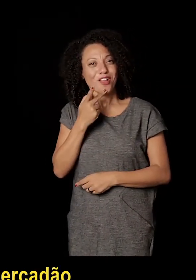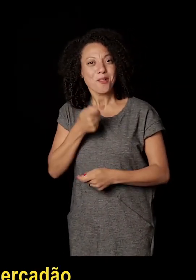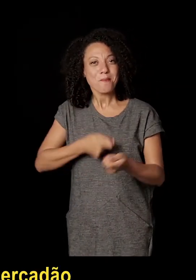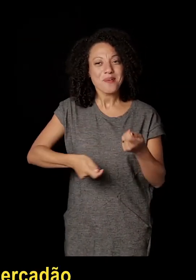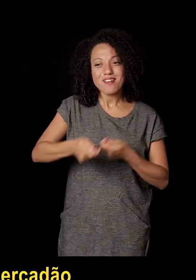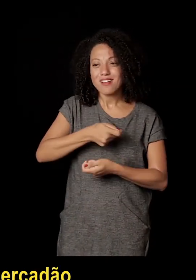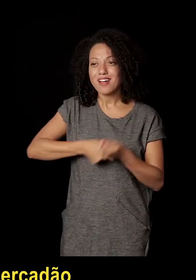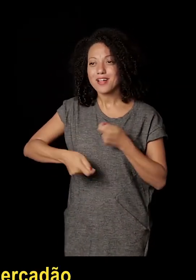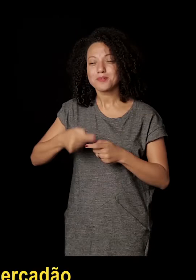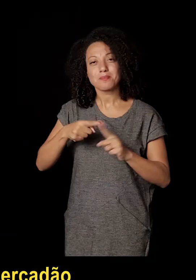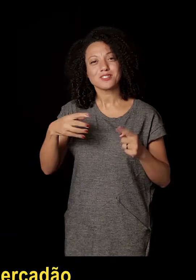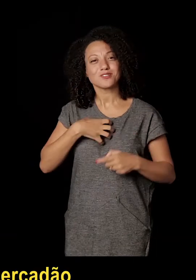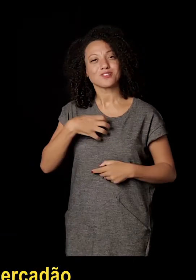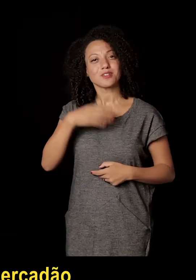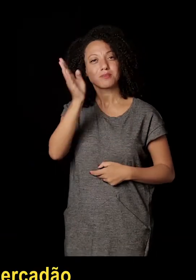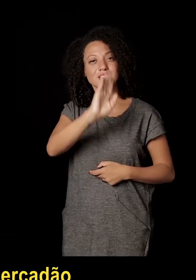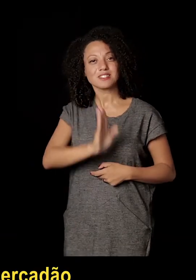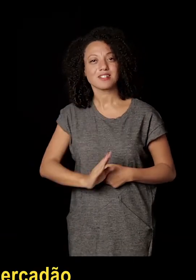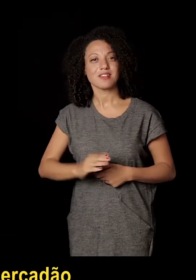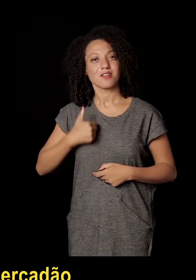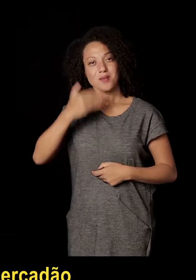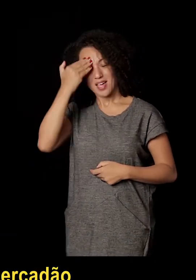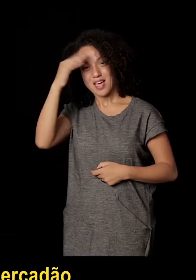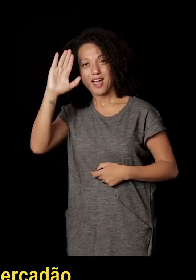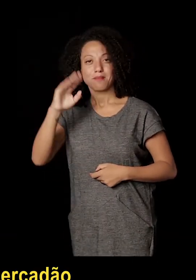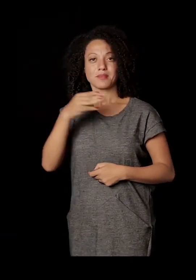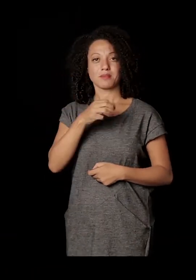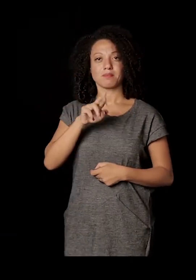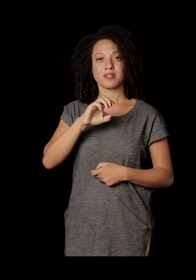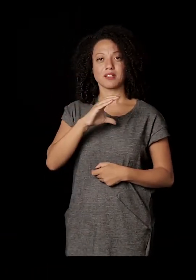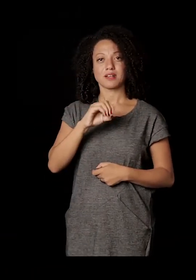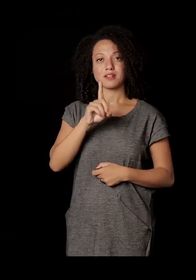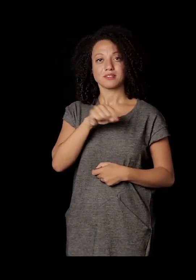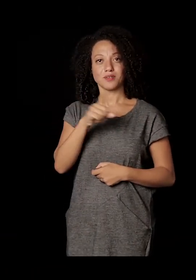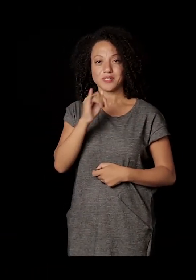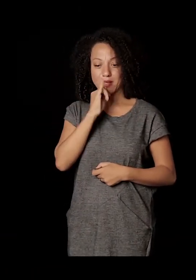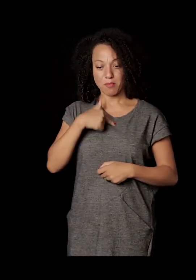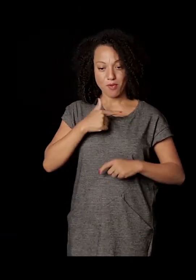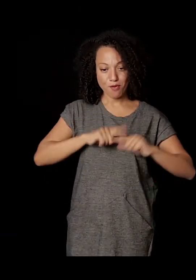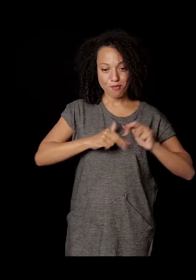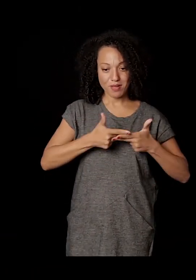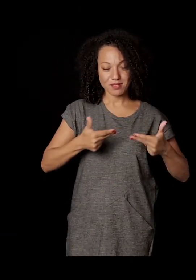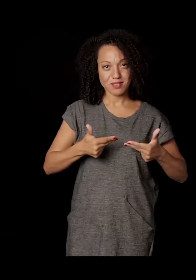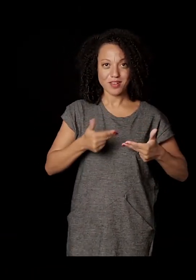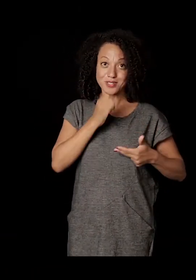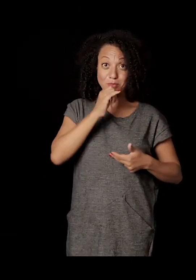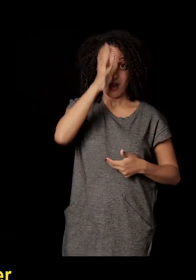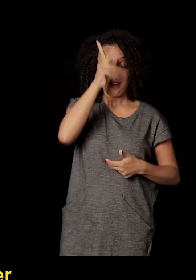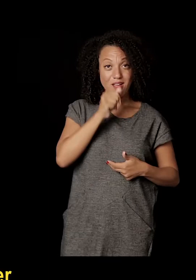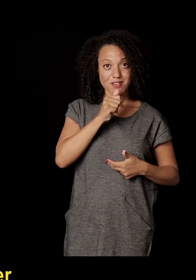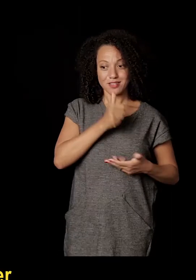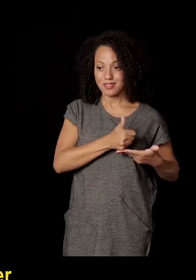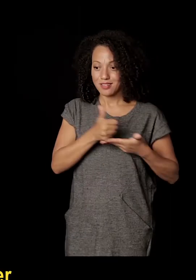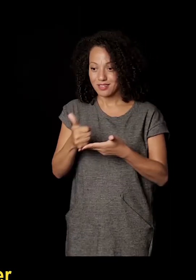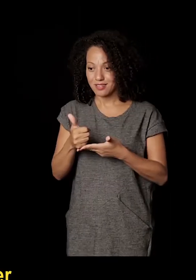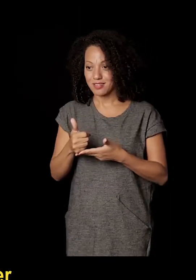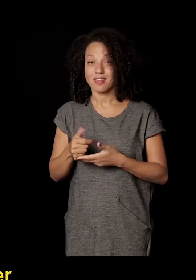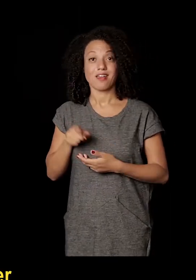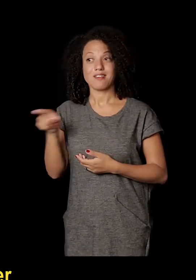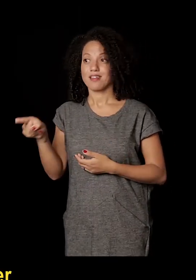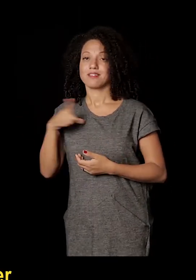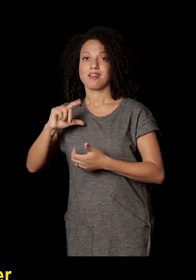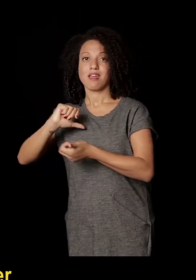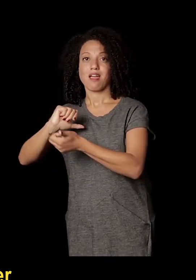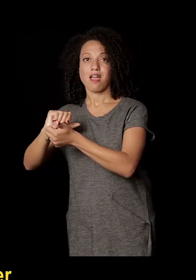mercadão, né? O mercadão no sentido brasileiro, árabe do mercado, é o mercadão. Você vai lá com a tua mercadoria, você tem galinhas e quer trazer arroz